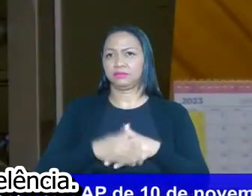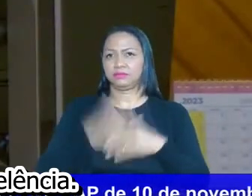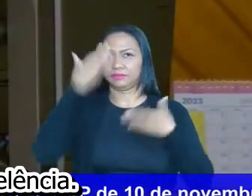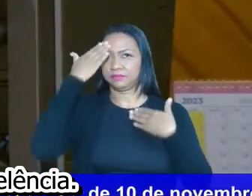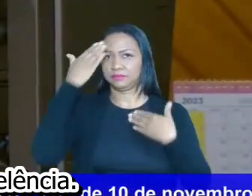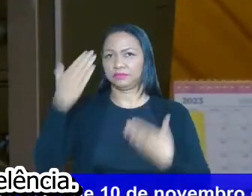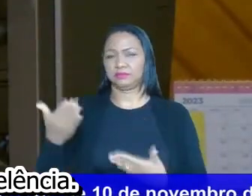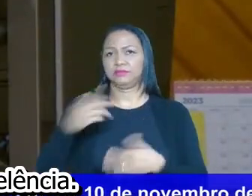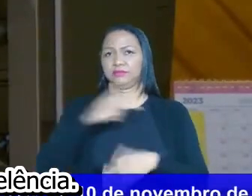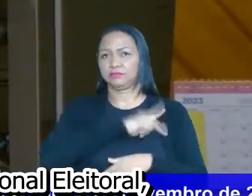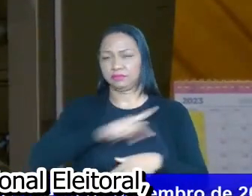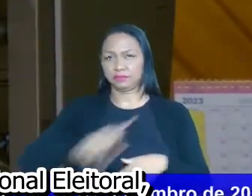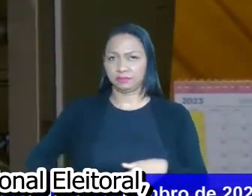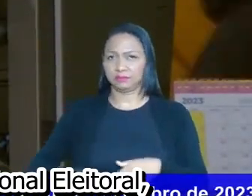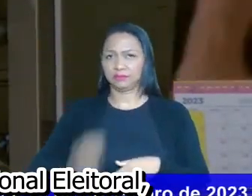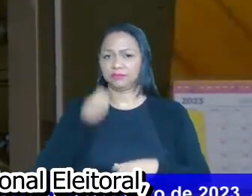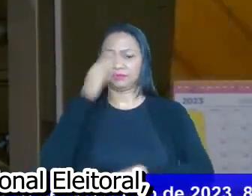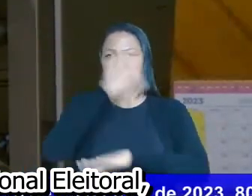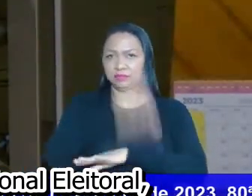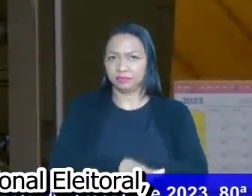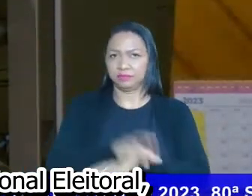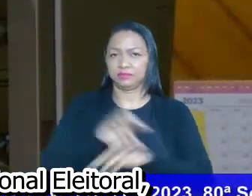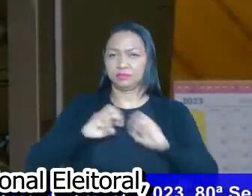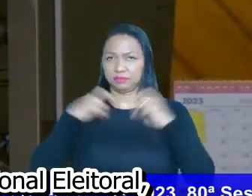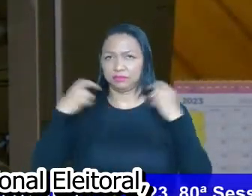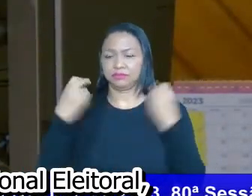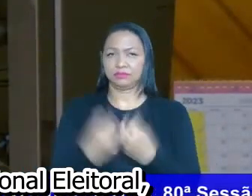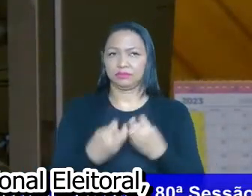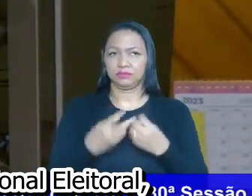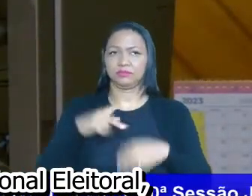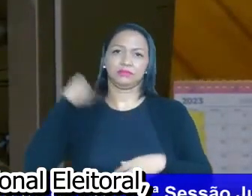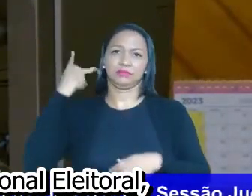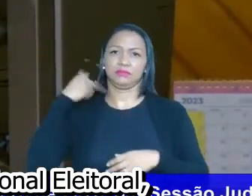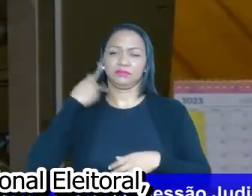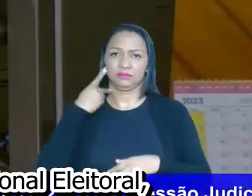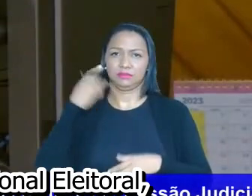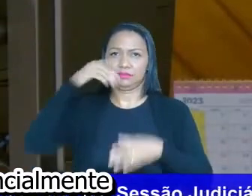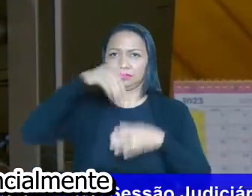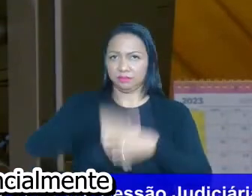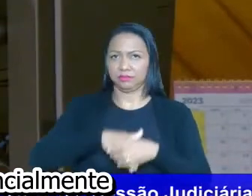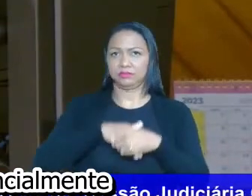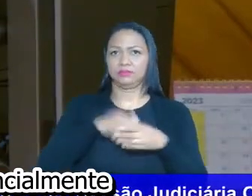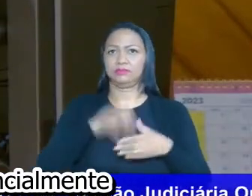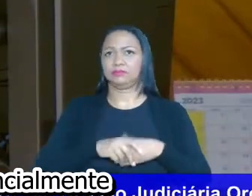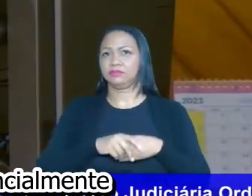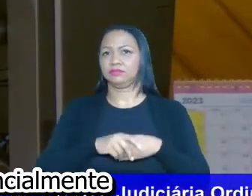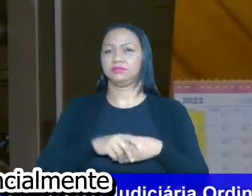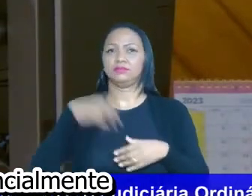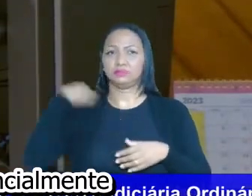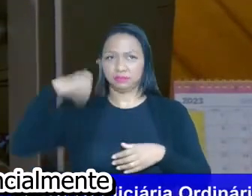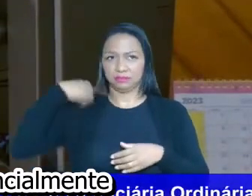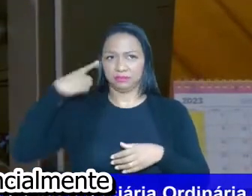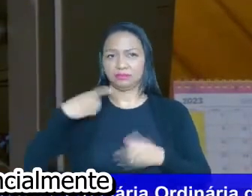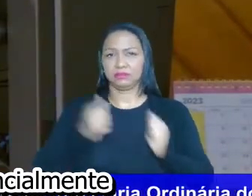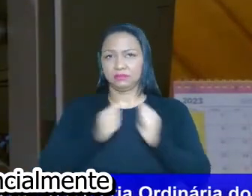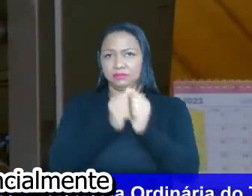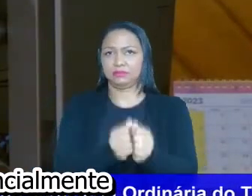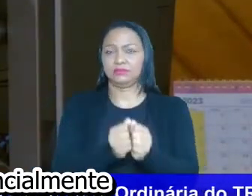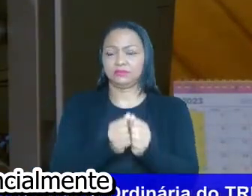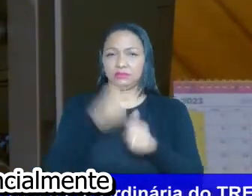boa tarde a Vossa Excelência, boa tarde a todos os pares, ao senhor Procurador Regional Eleitoral, eminentes advogados que nos